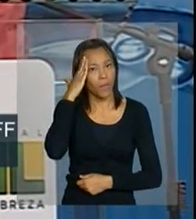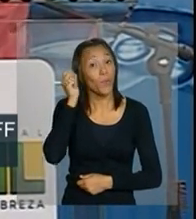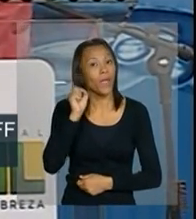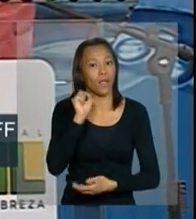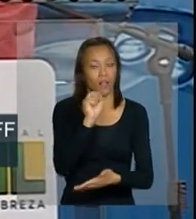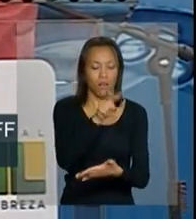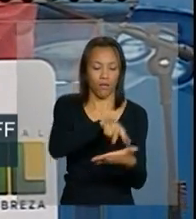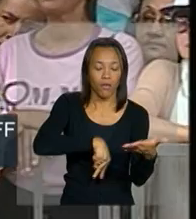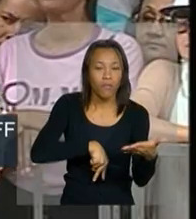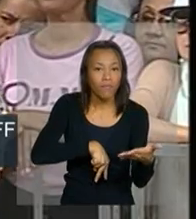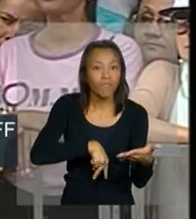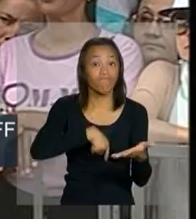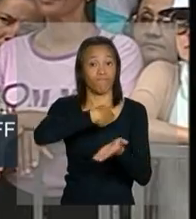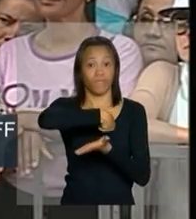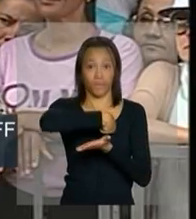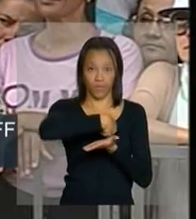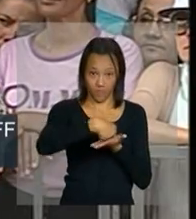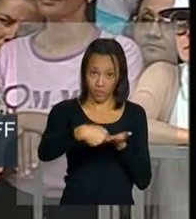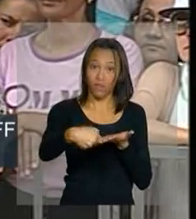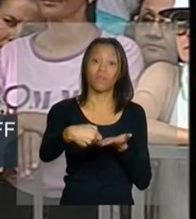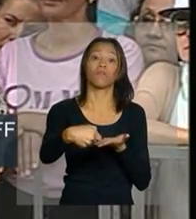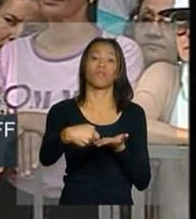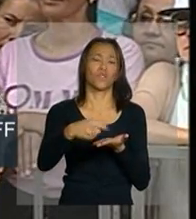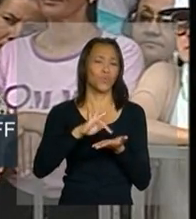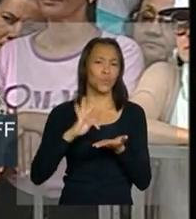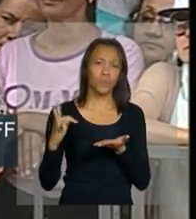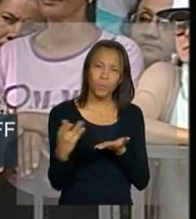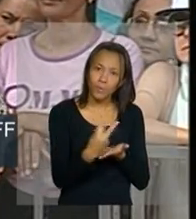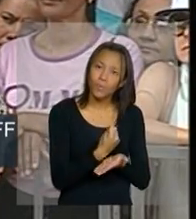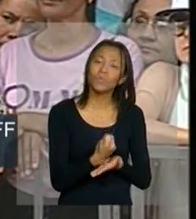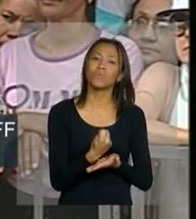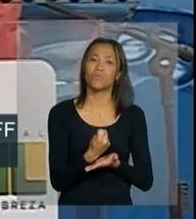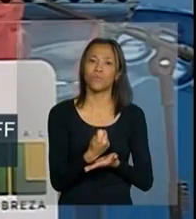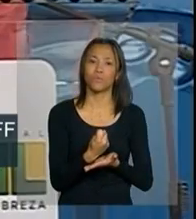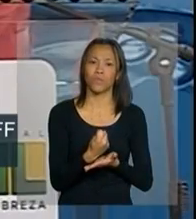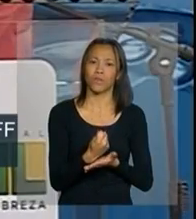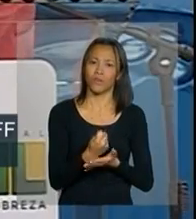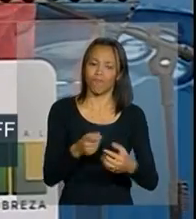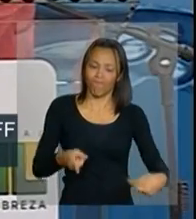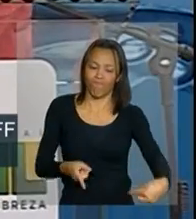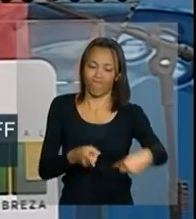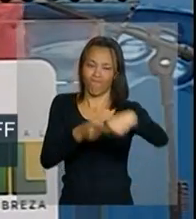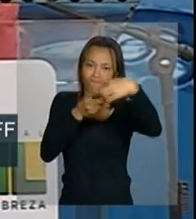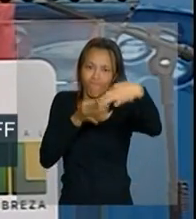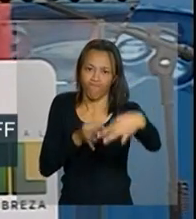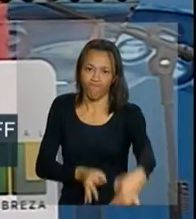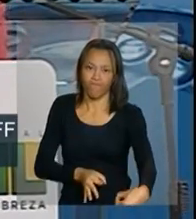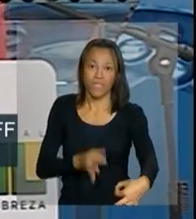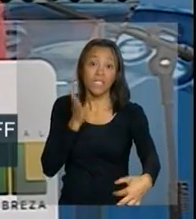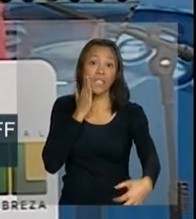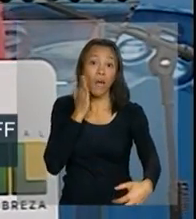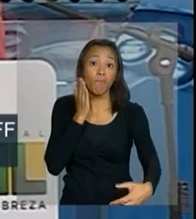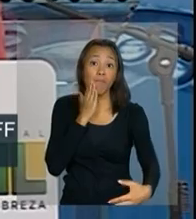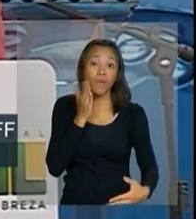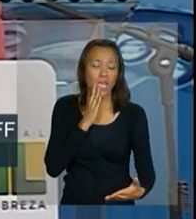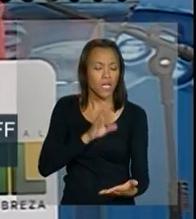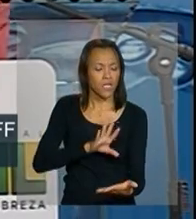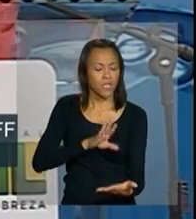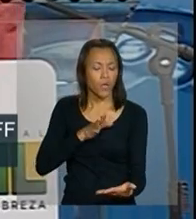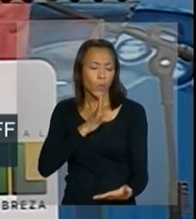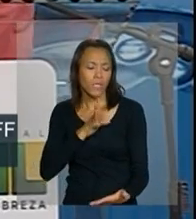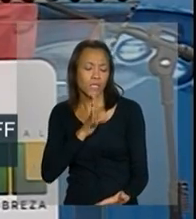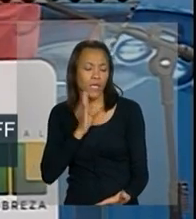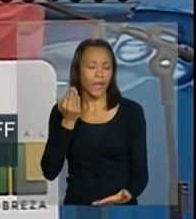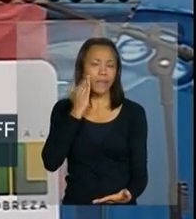ler e escrever, tudo isso no nível da criança, e interpretar um textinho